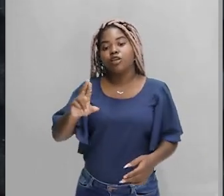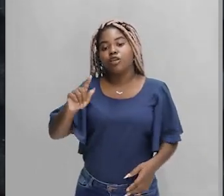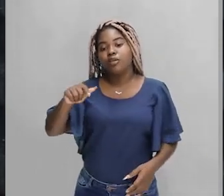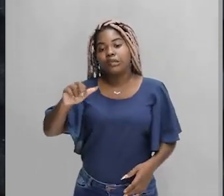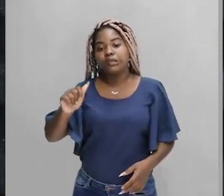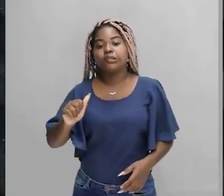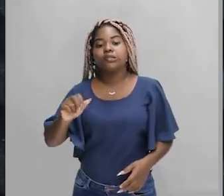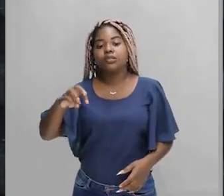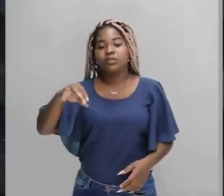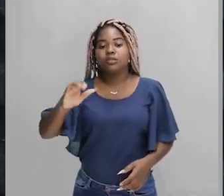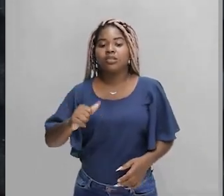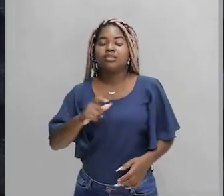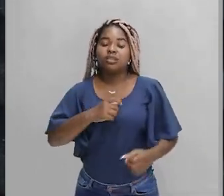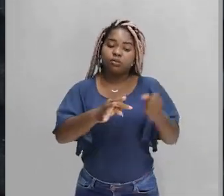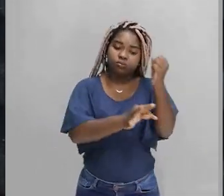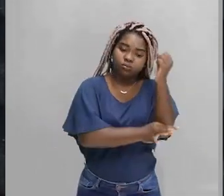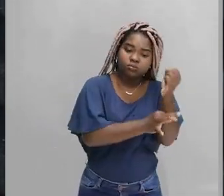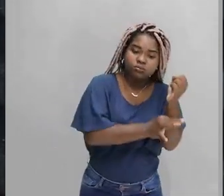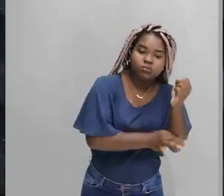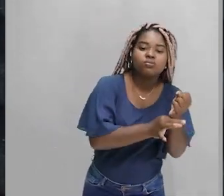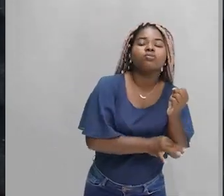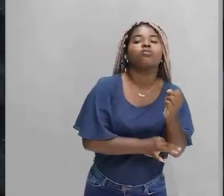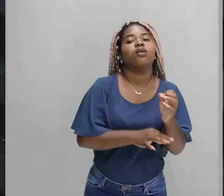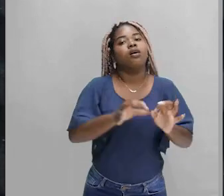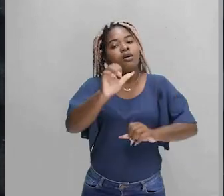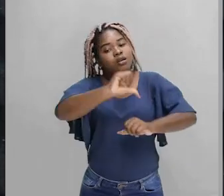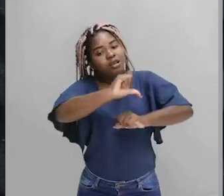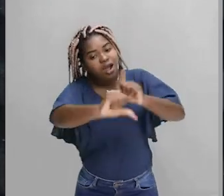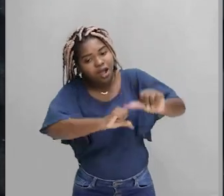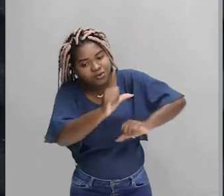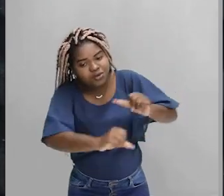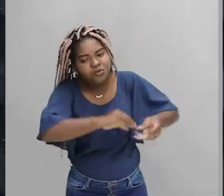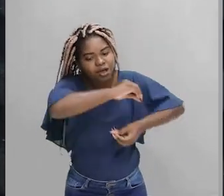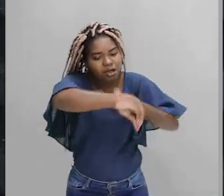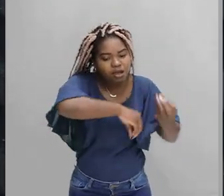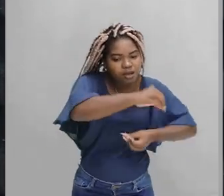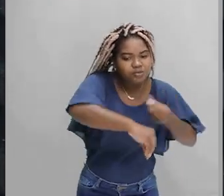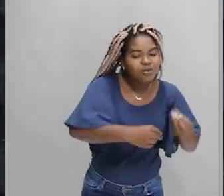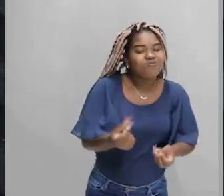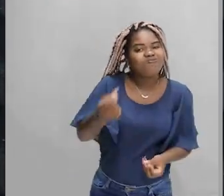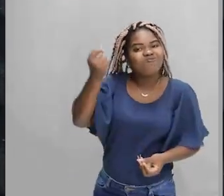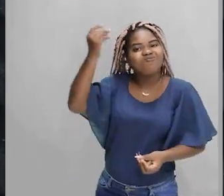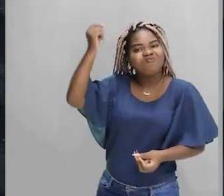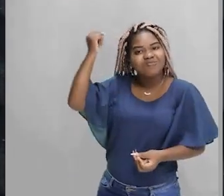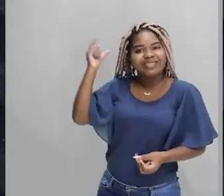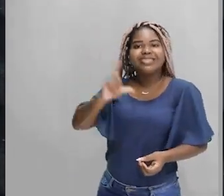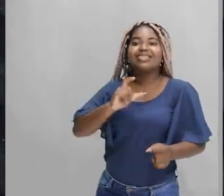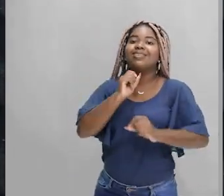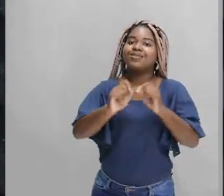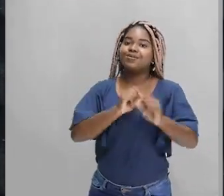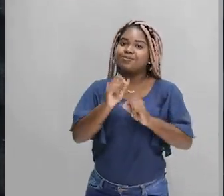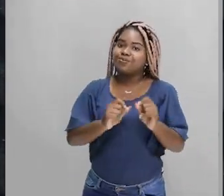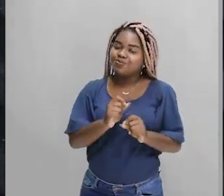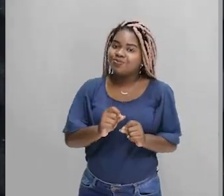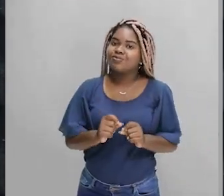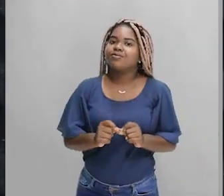alta pressão e temperatura, vai se sedimentar por milhões de anos, eu vou ter como consequência a formação